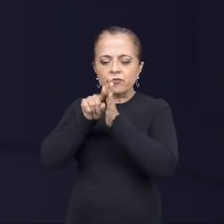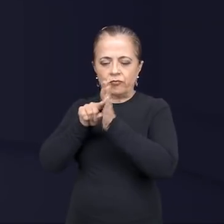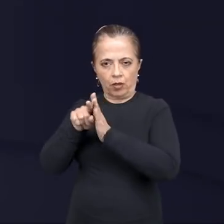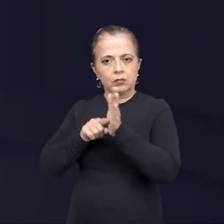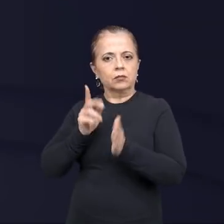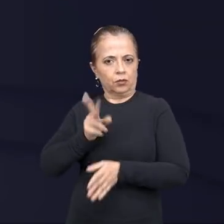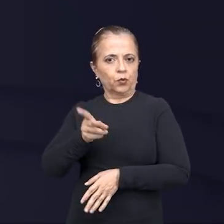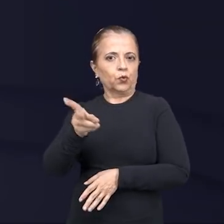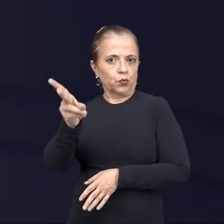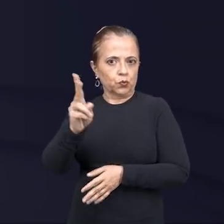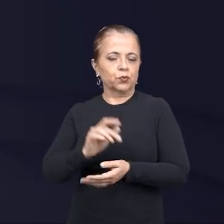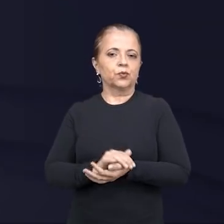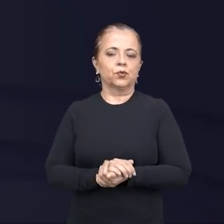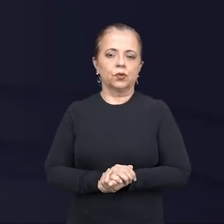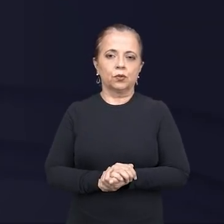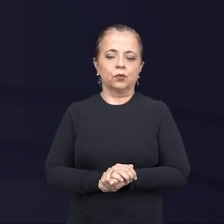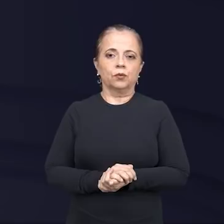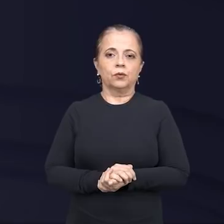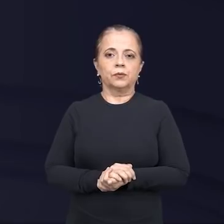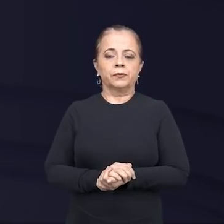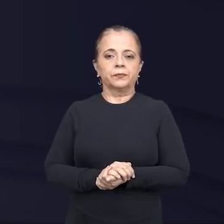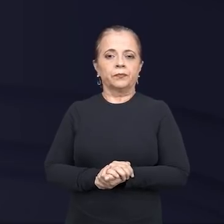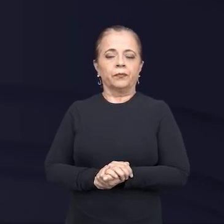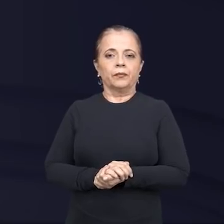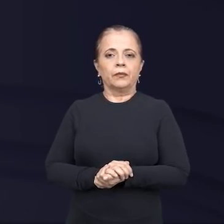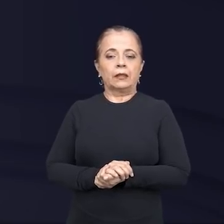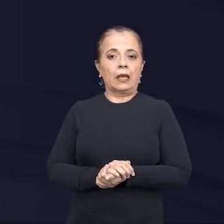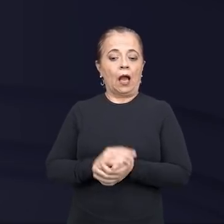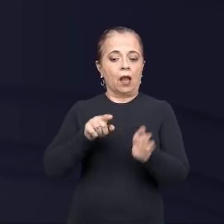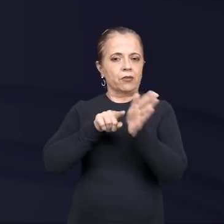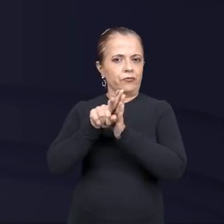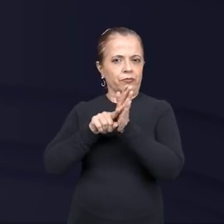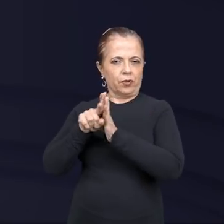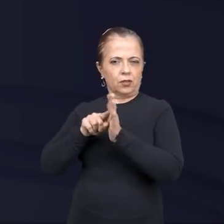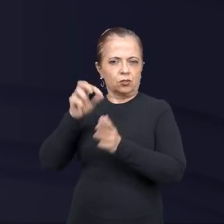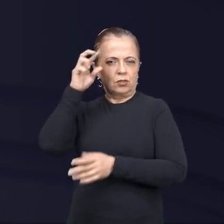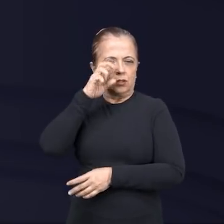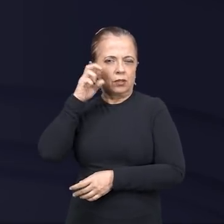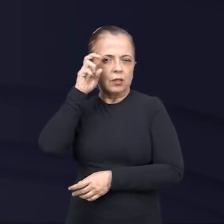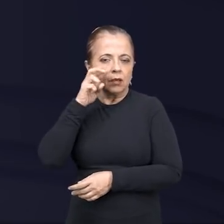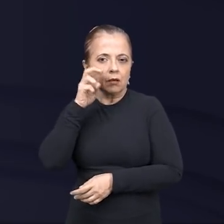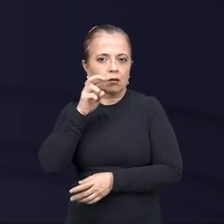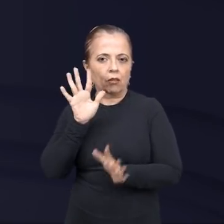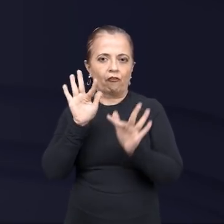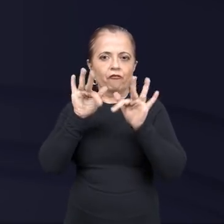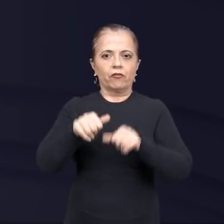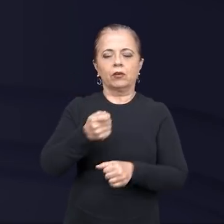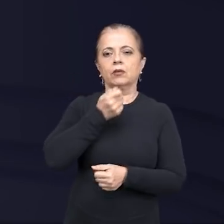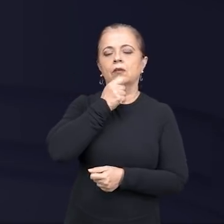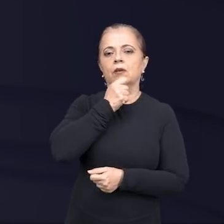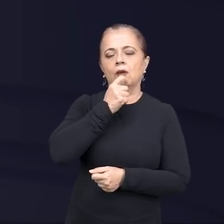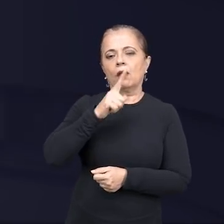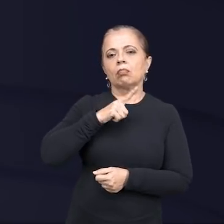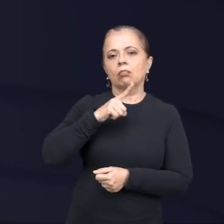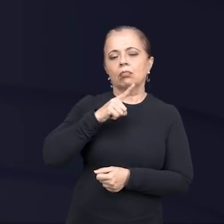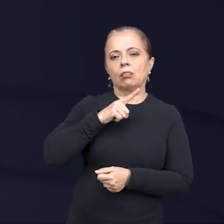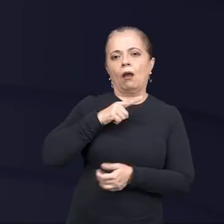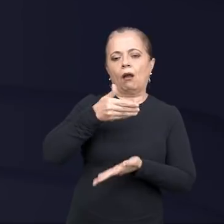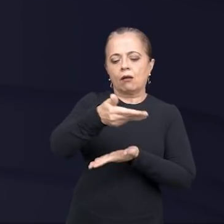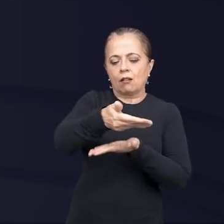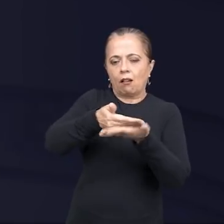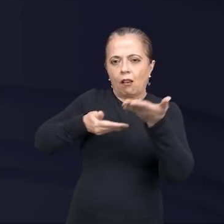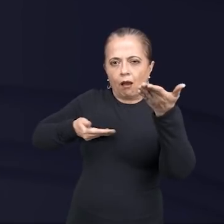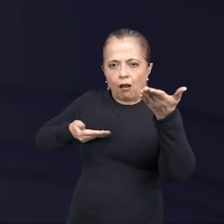A investigação está em curso, né? Obviamente, ela ainda não foi finalizada. Existem alguns